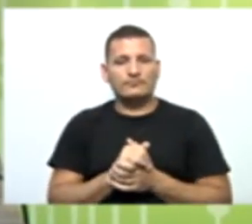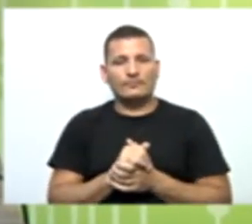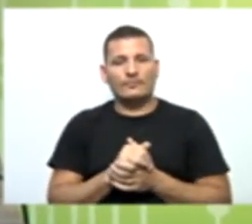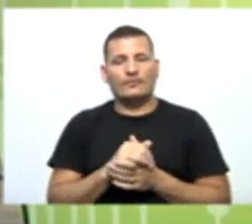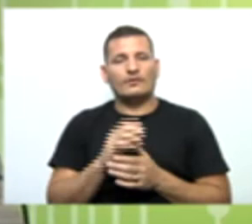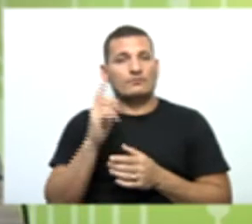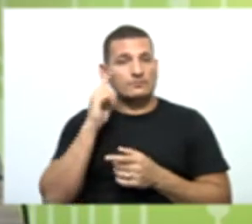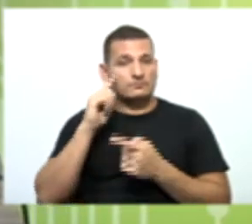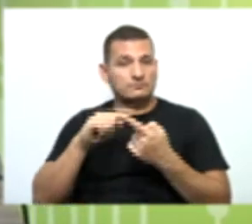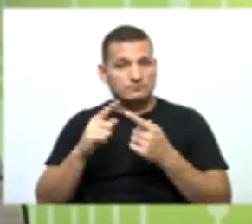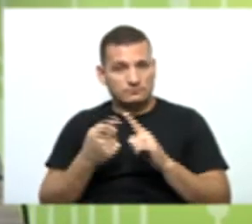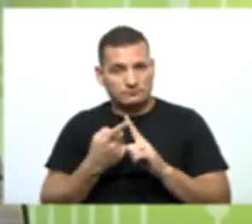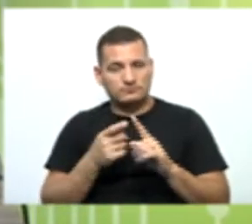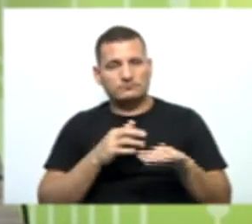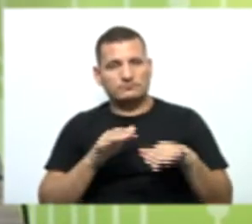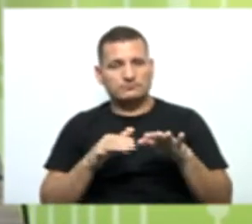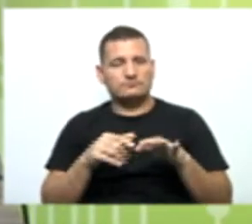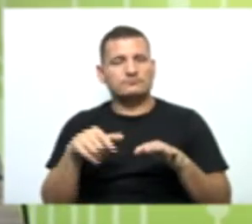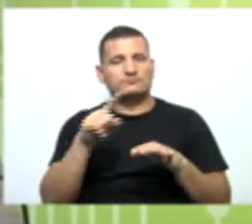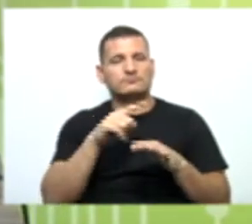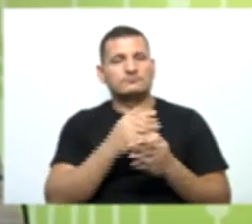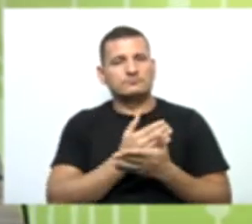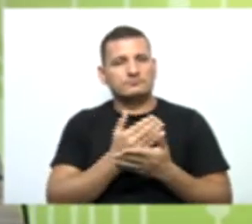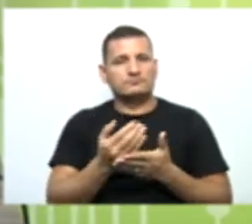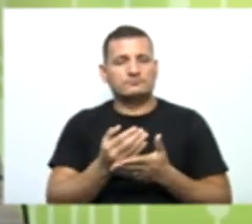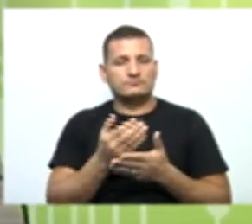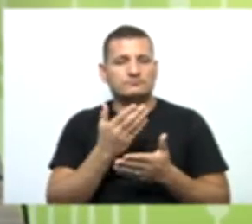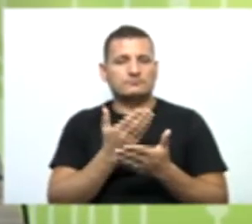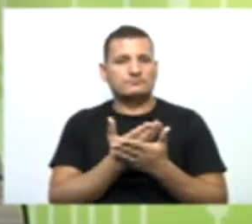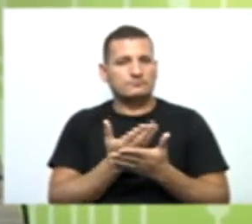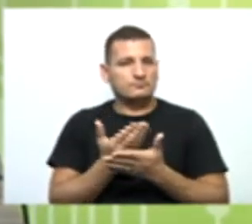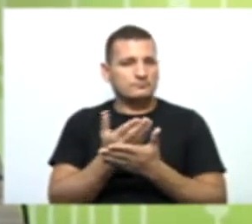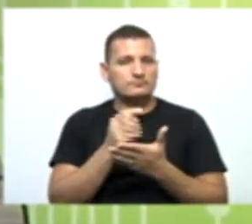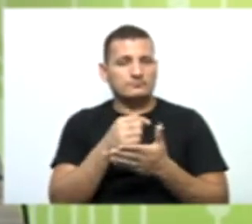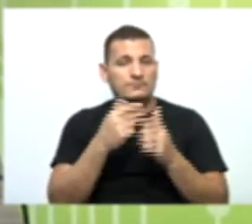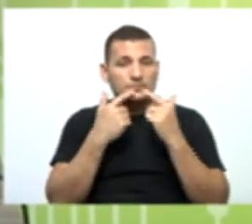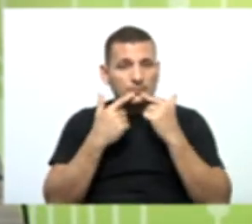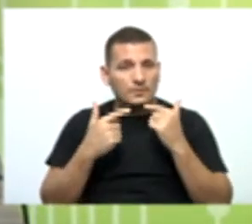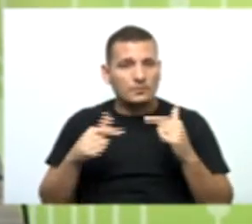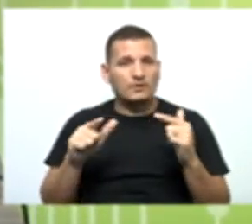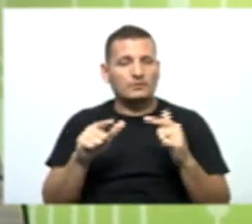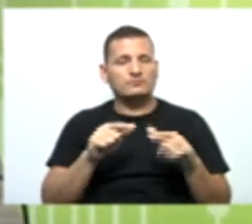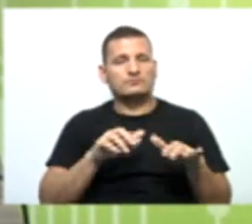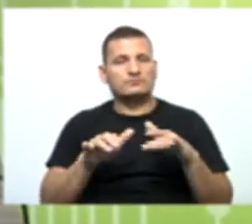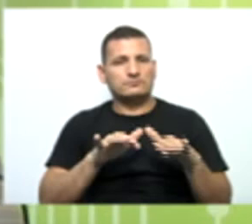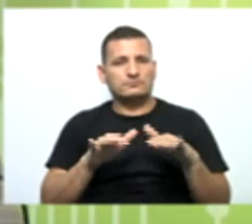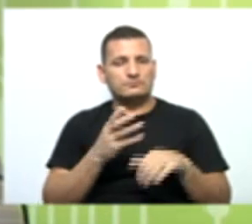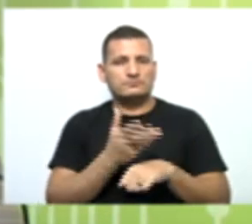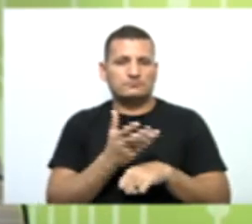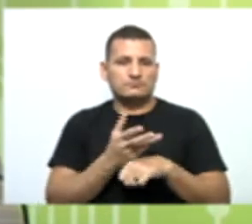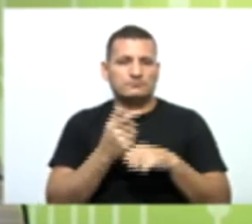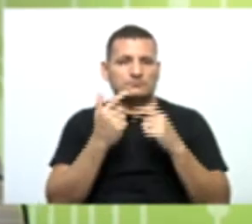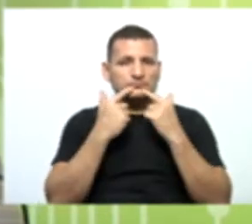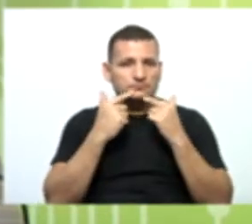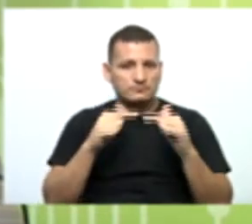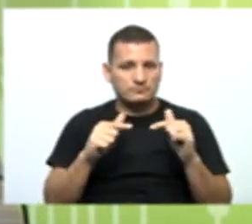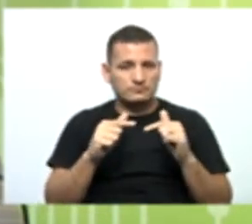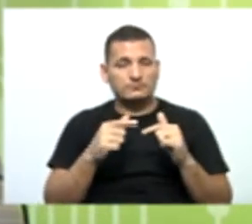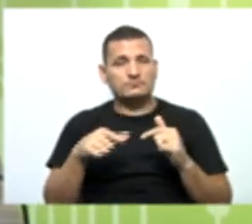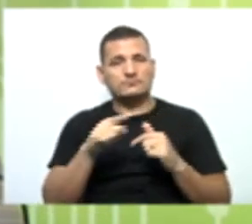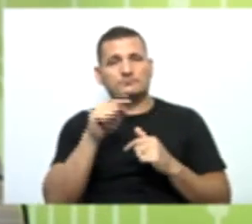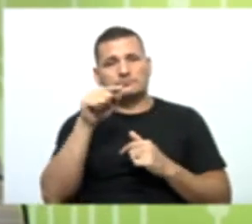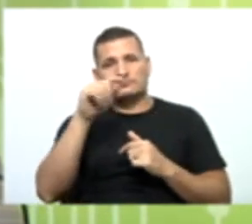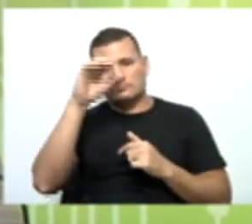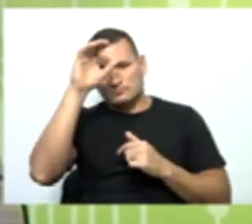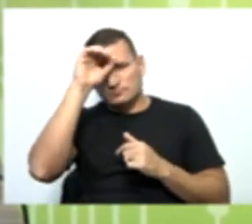Depois de lógica de programação, você já começa a estudar as linguagens de programação na disciplina de linguagem. Lá você vai aprender